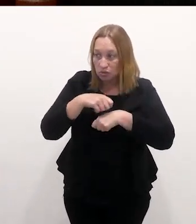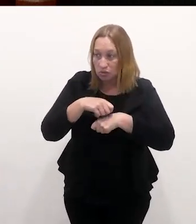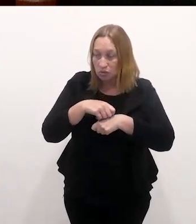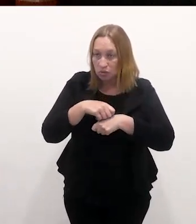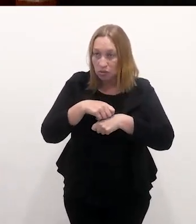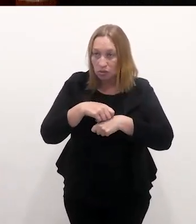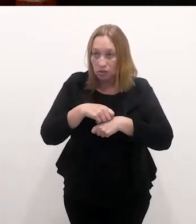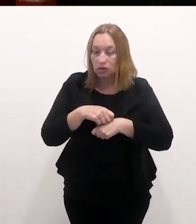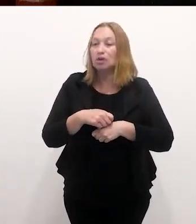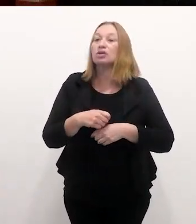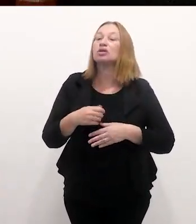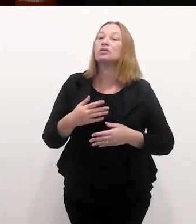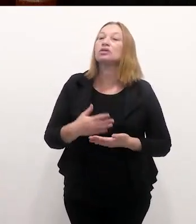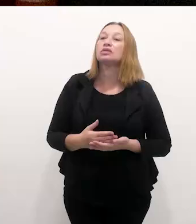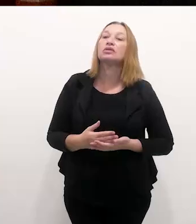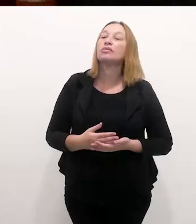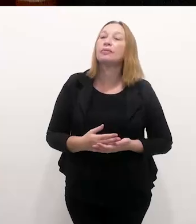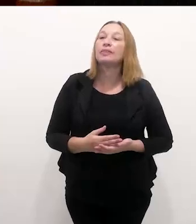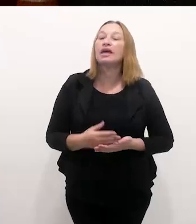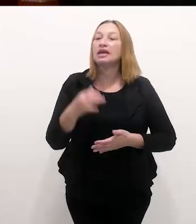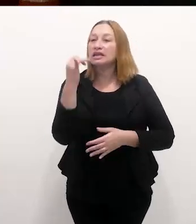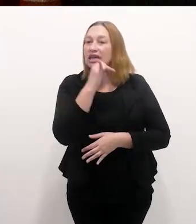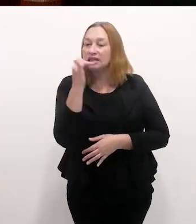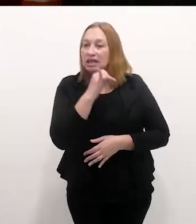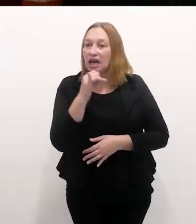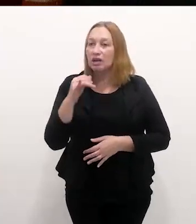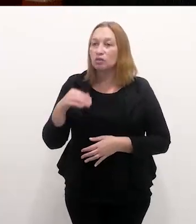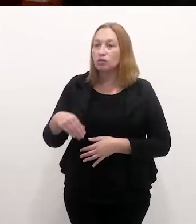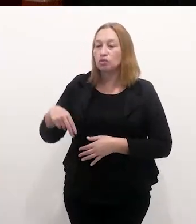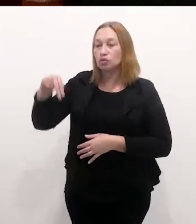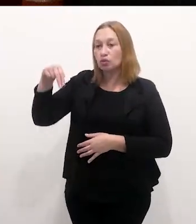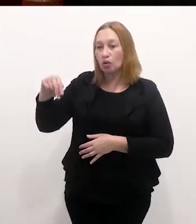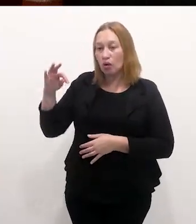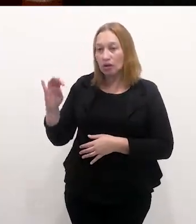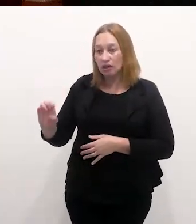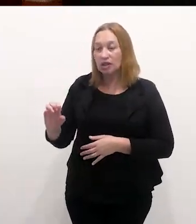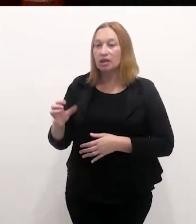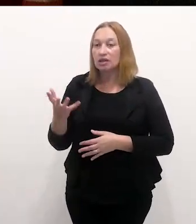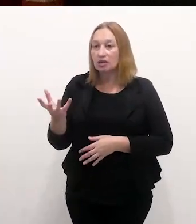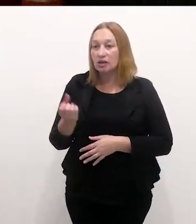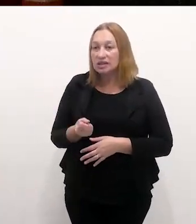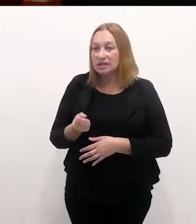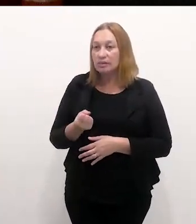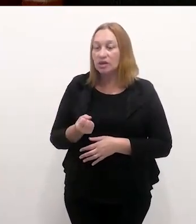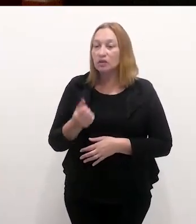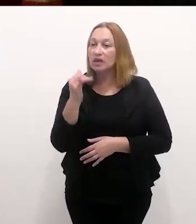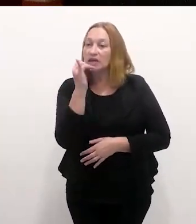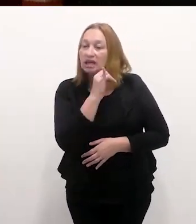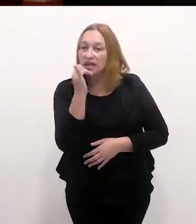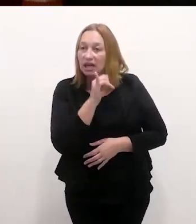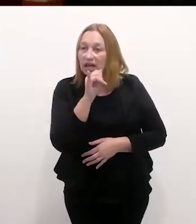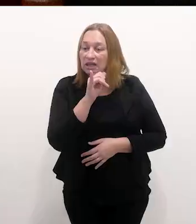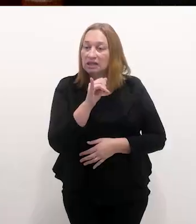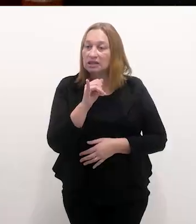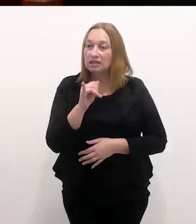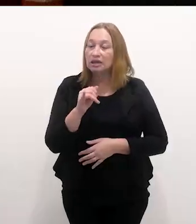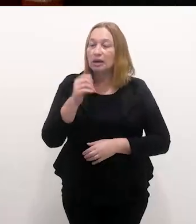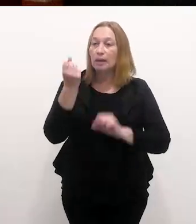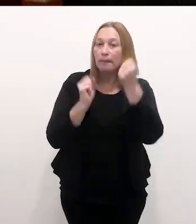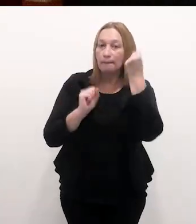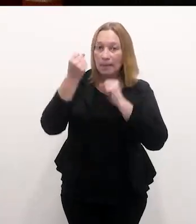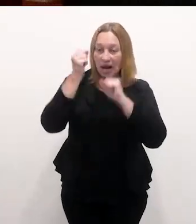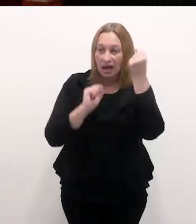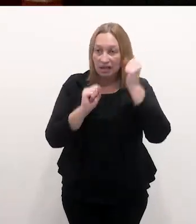E uma coisa importante, que todos os descendentes nossos, que somos basicamente de Treviso, da Itália, norte da Itália, hoje estão recebendo